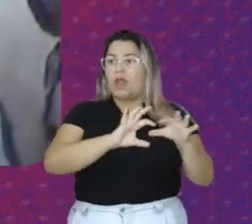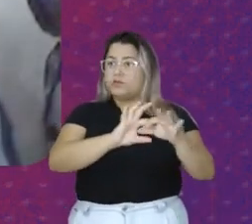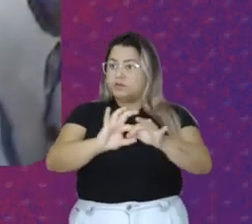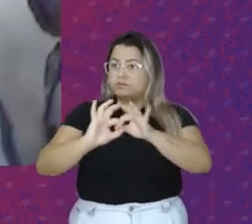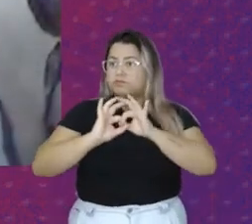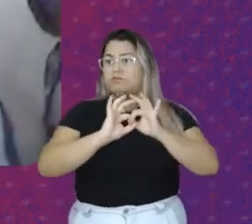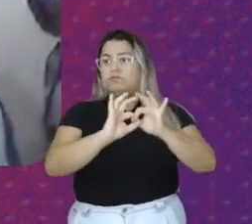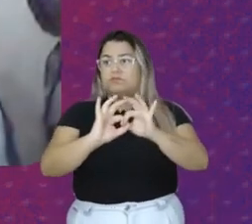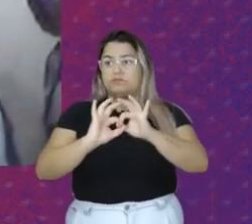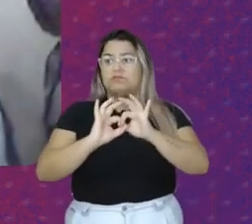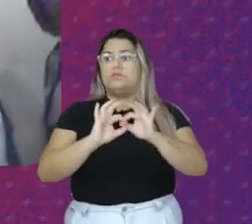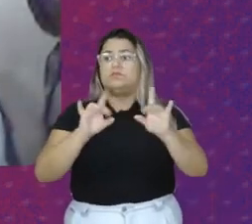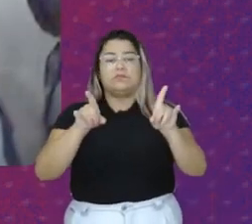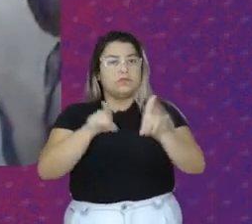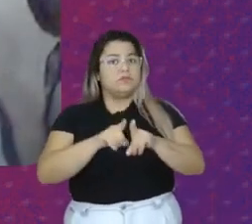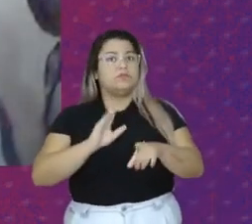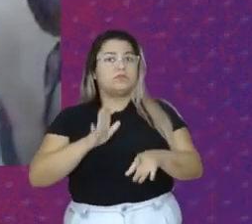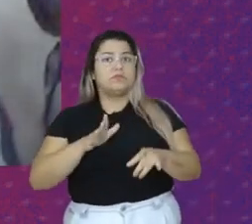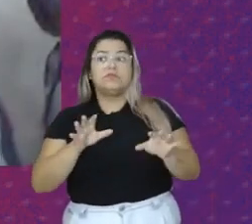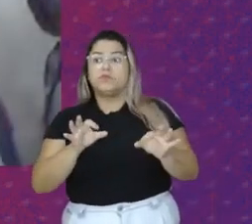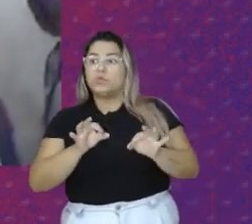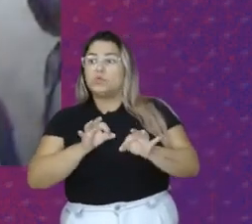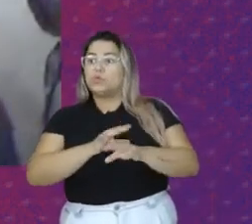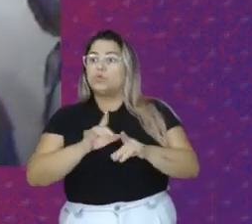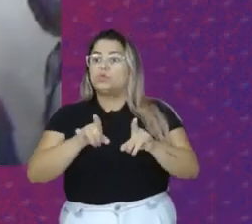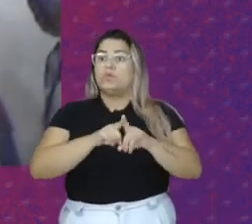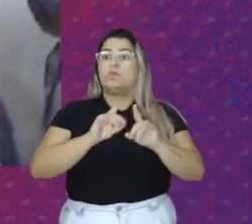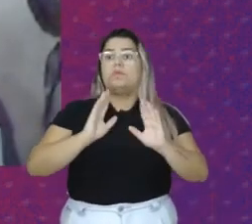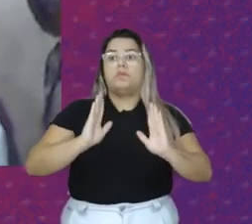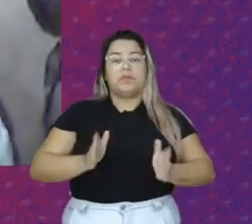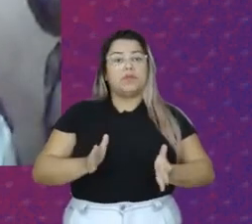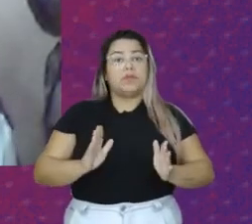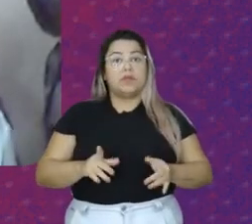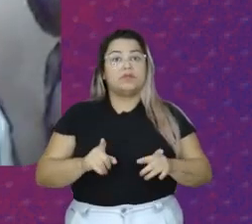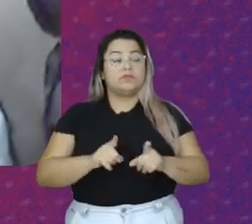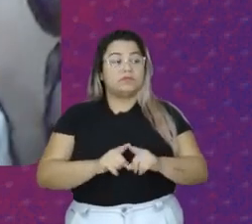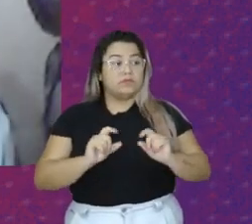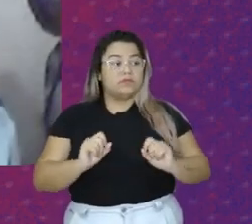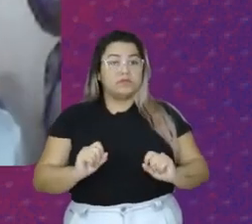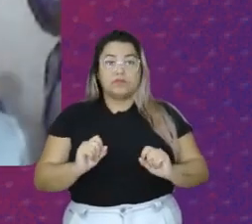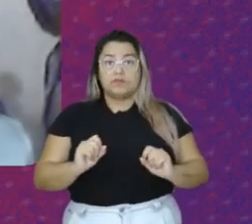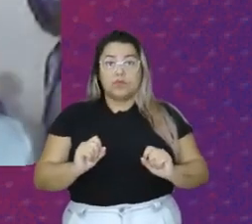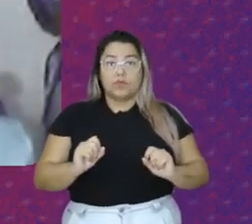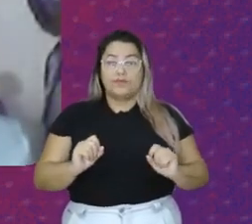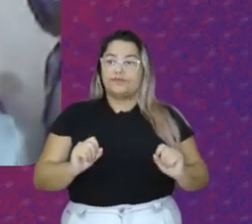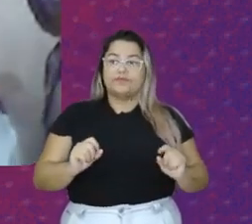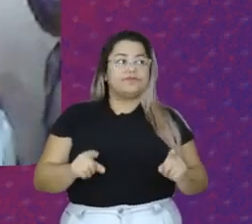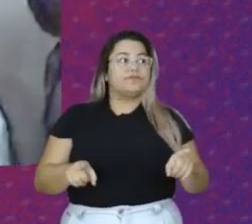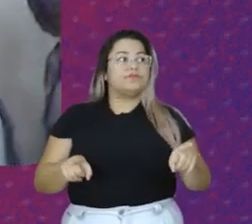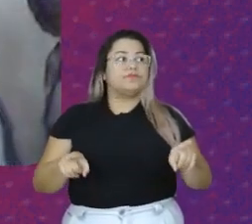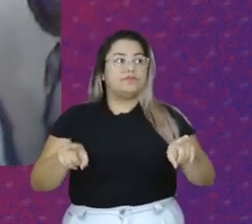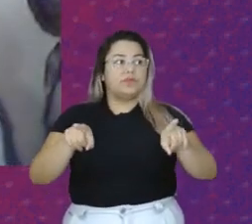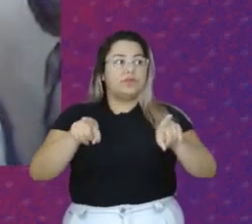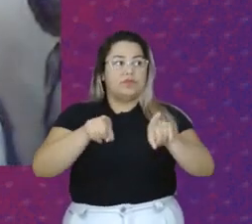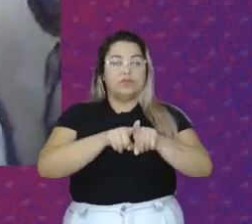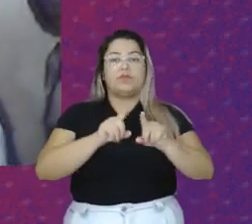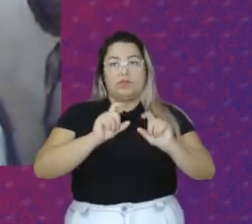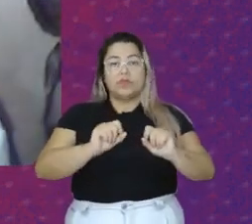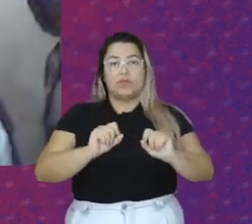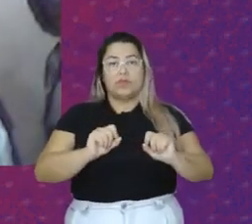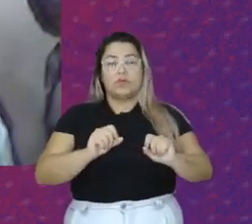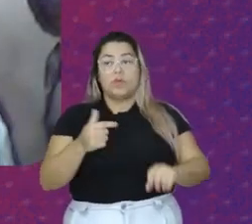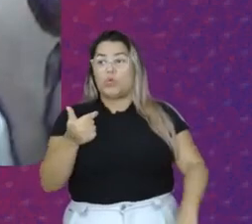alianças consolidadas, né, no campo progressista, né, os aliados que vieram no